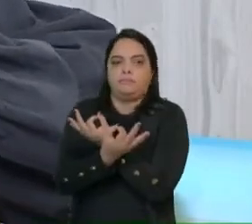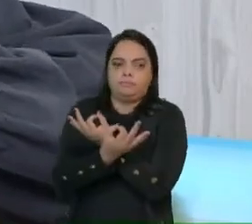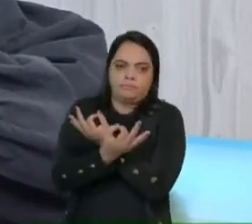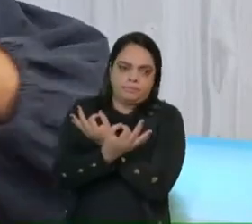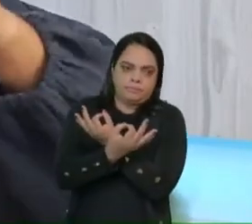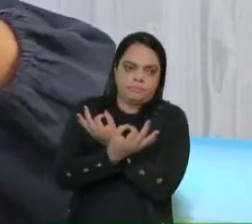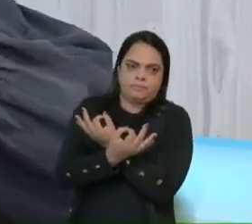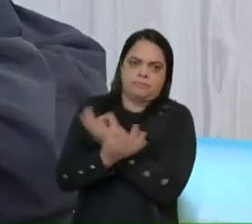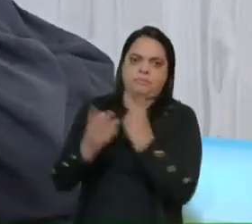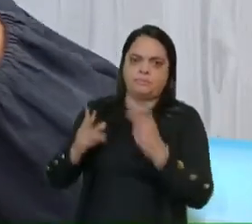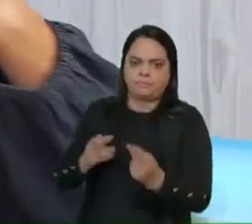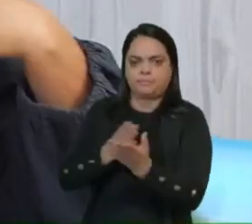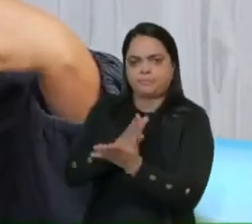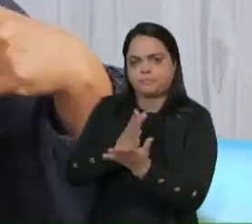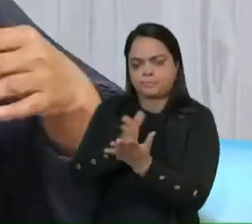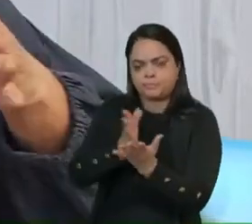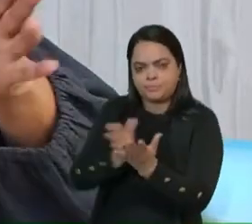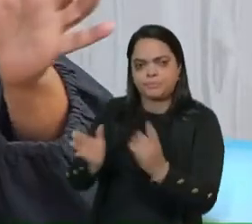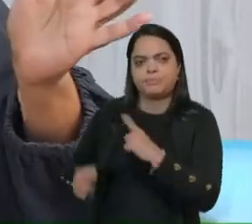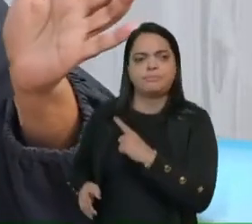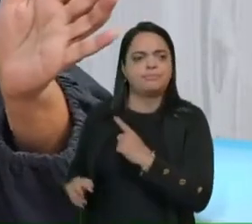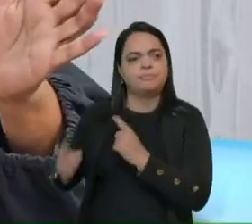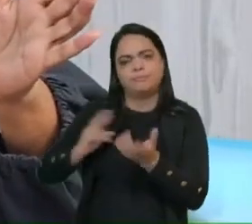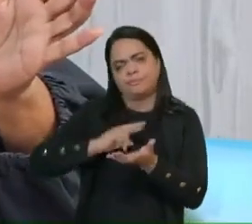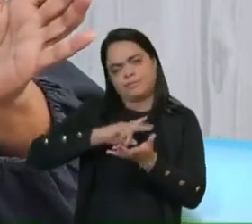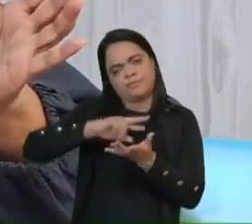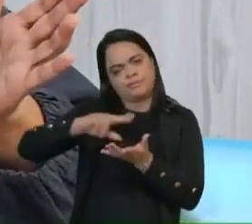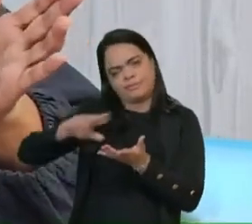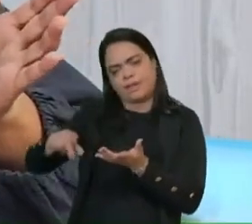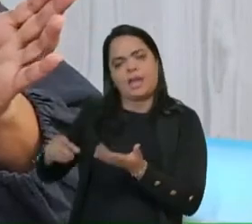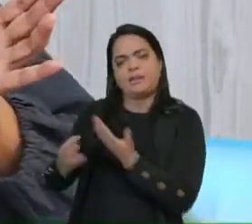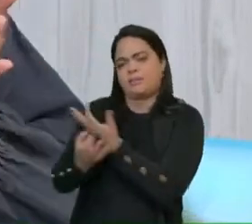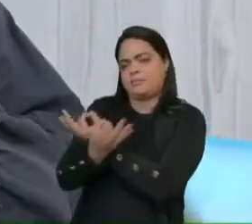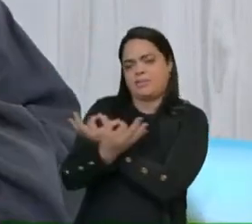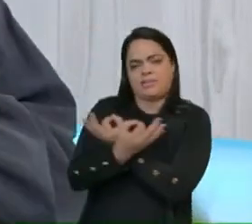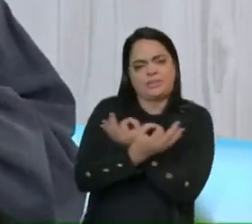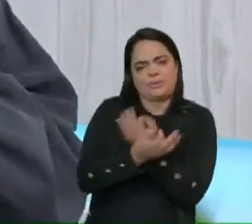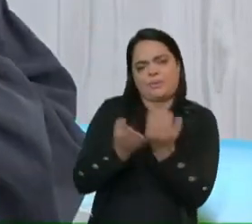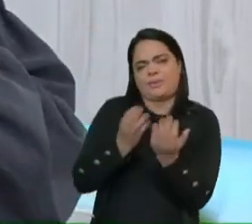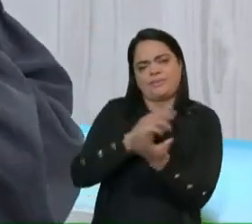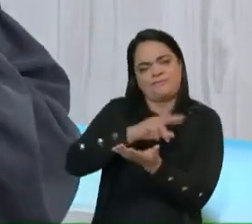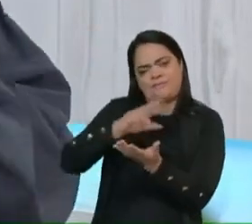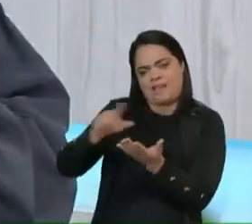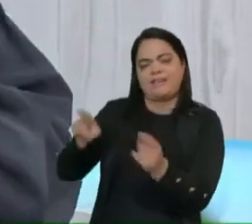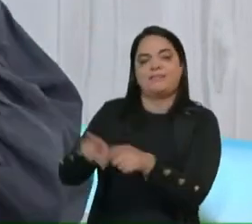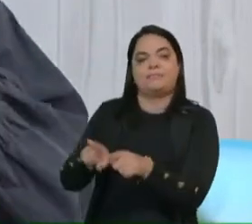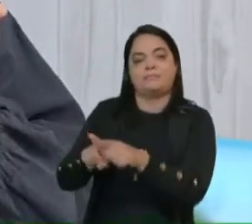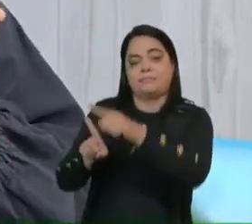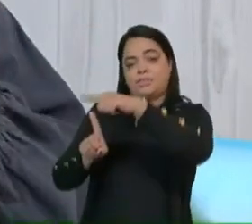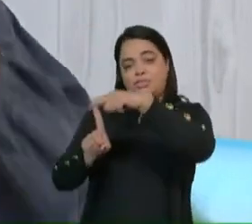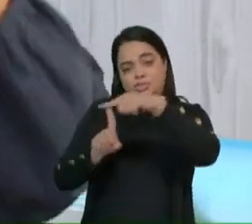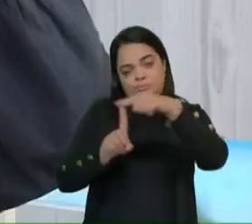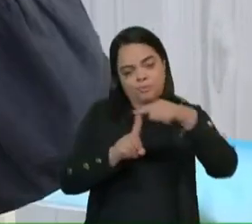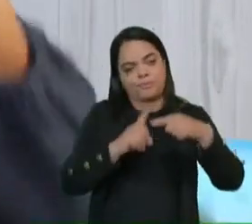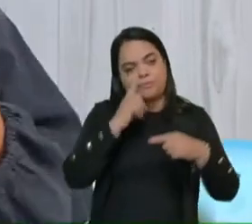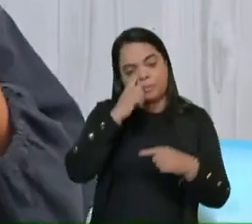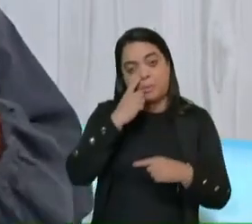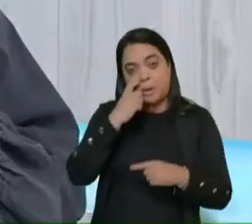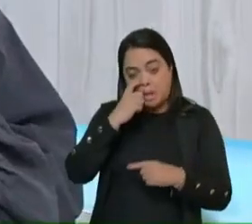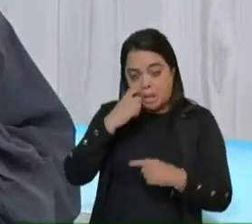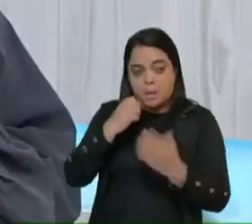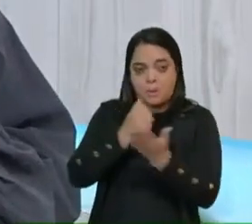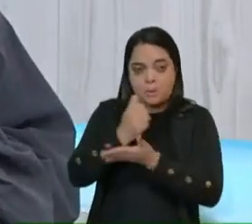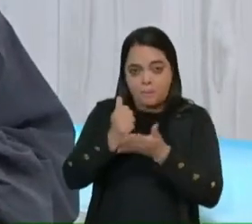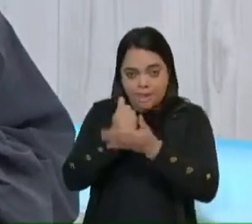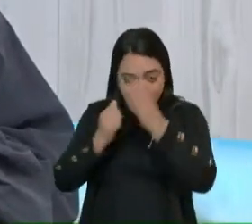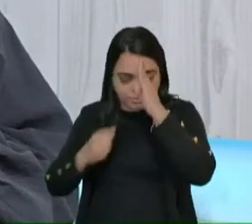como as linhagens existem n tipos de meditações o básico da meditação é o foco na